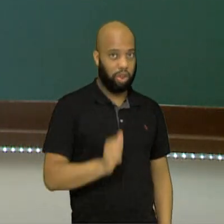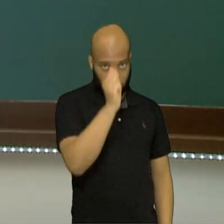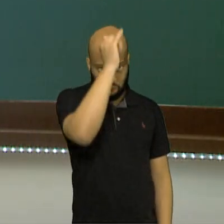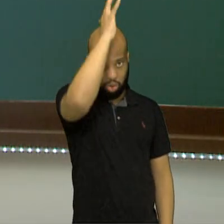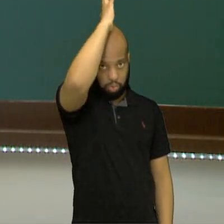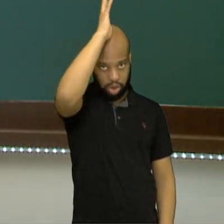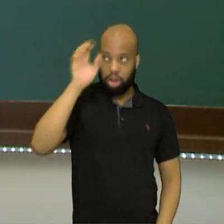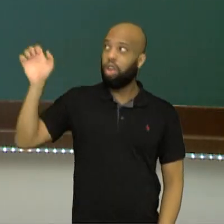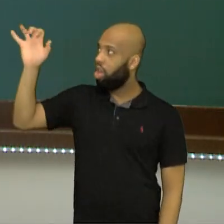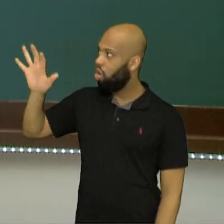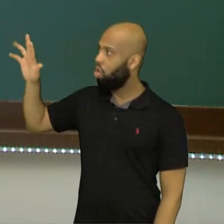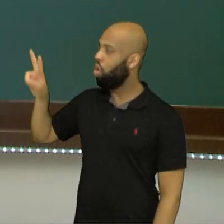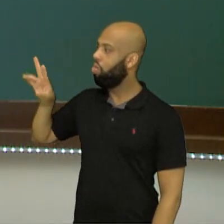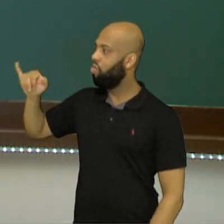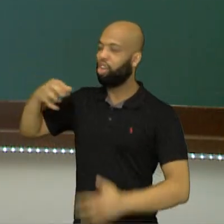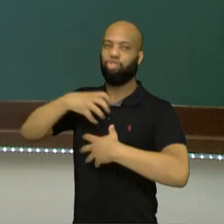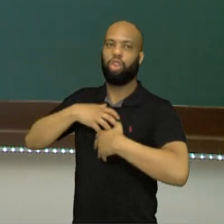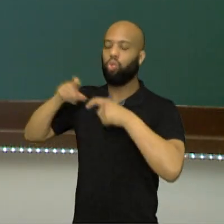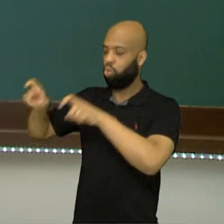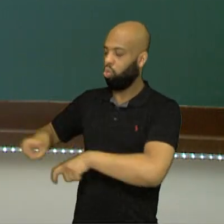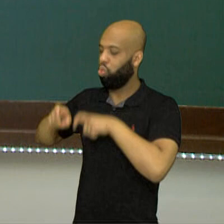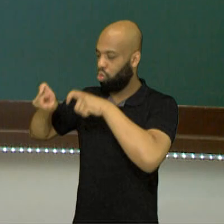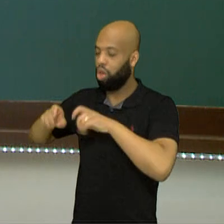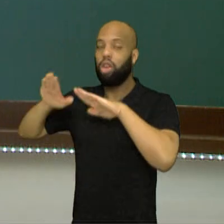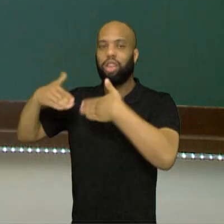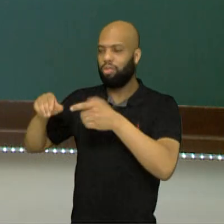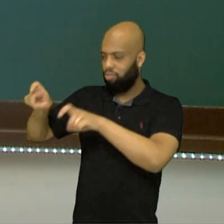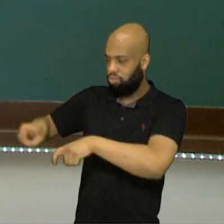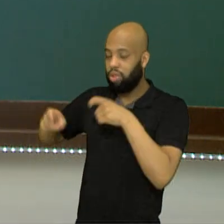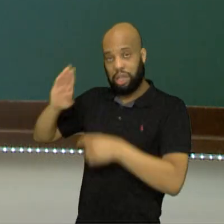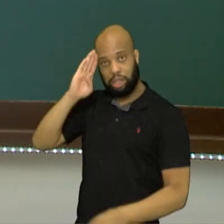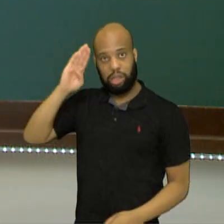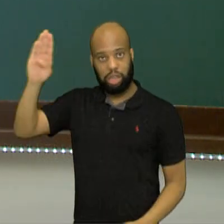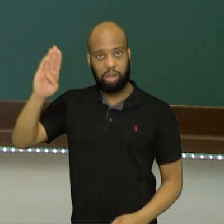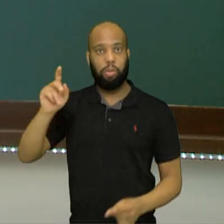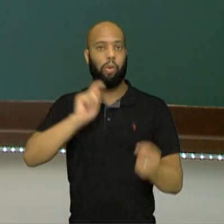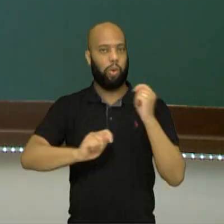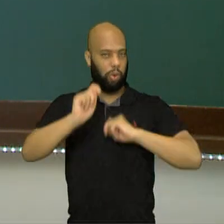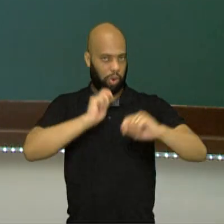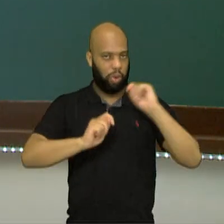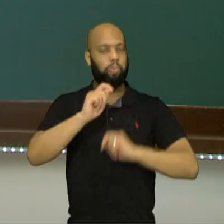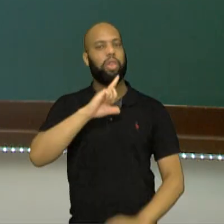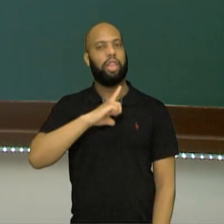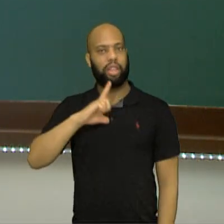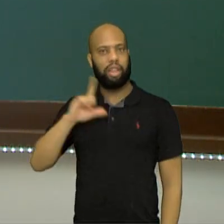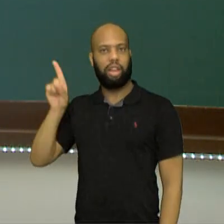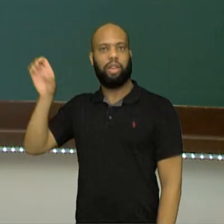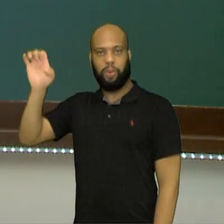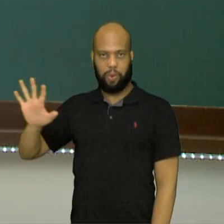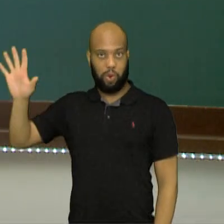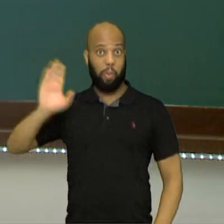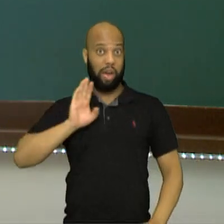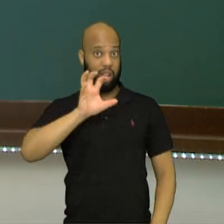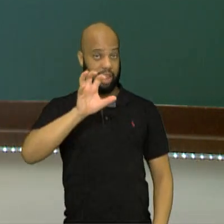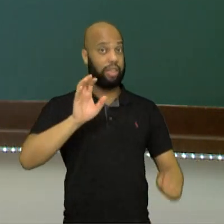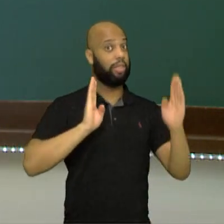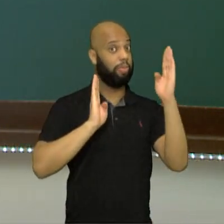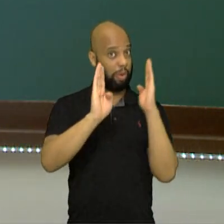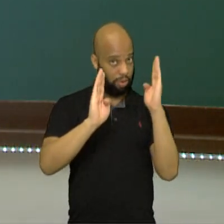vai se ruralizar muito, então a agricultura vai ser a principal atividade econômica europeia, tá?